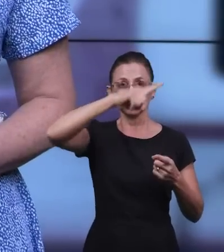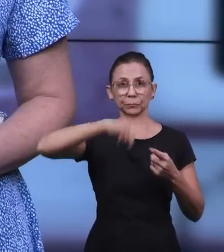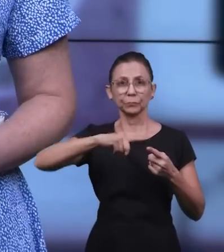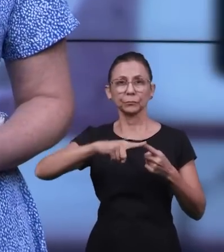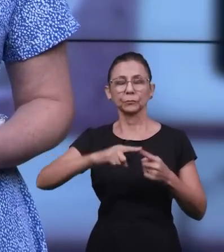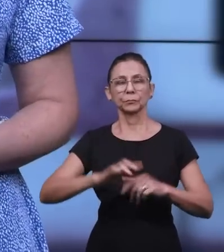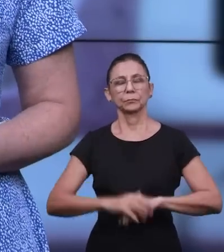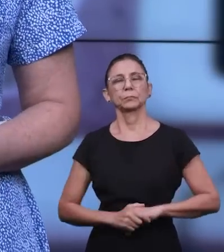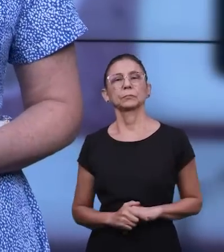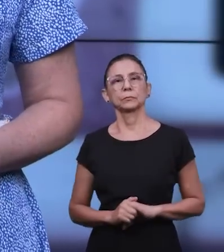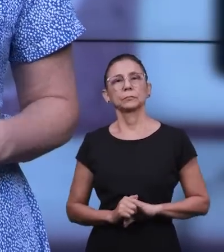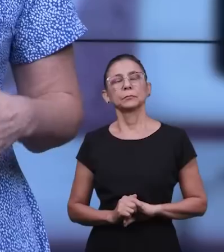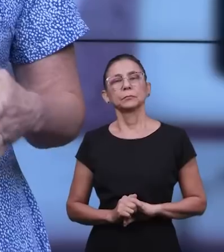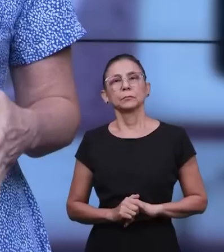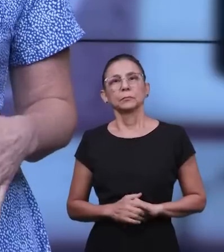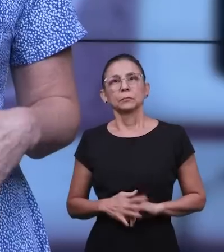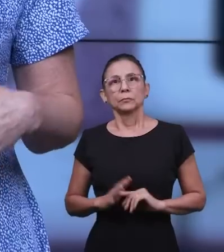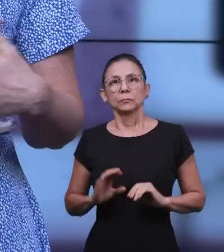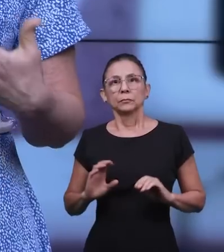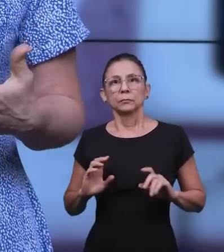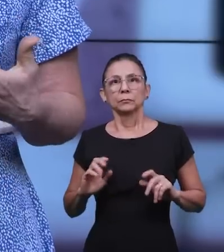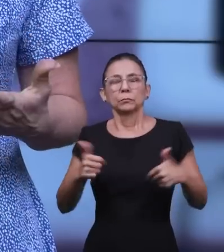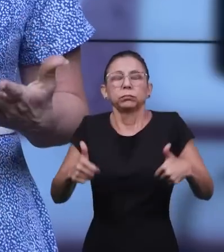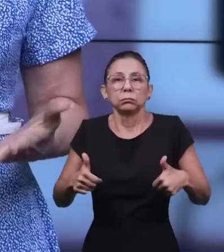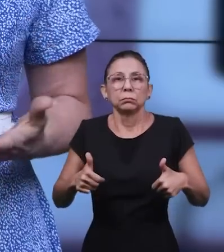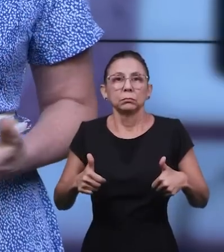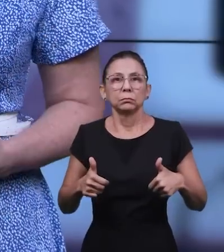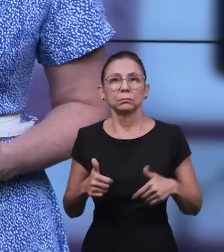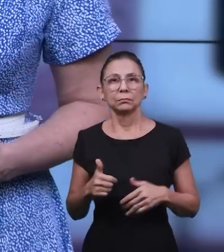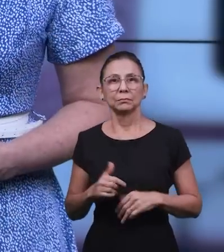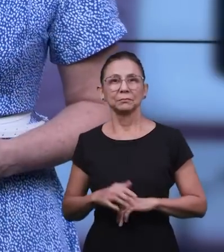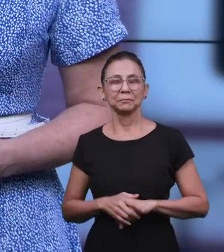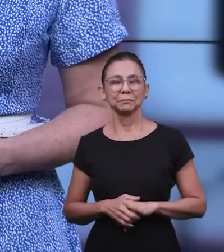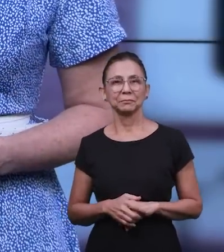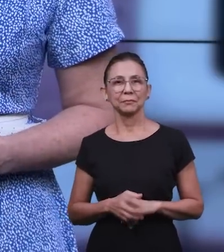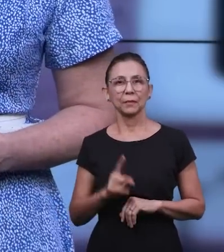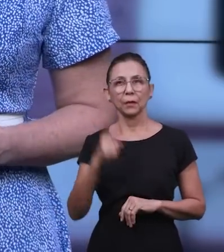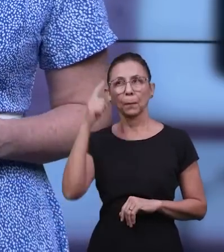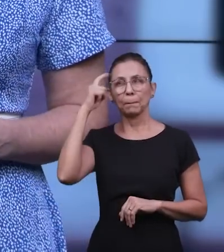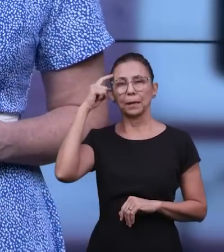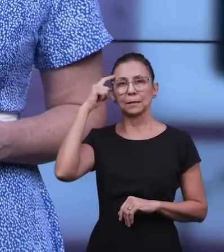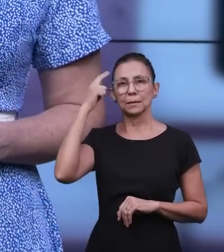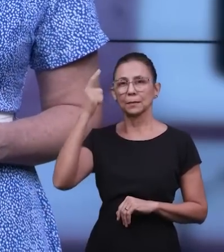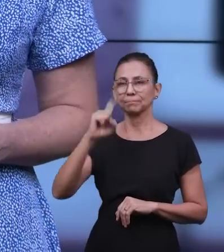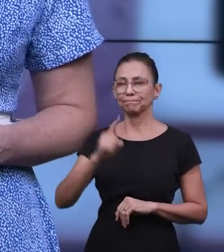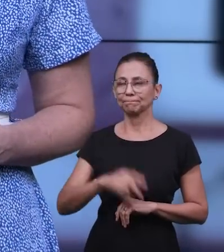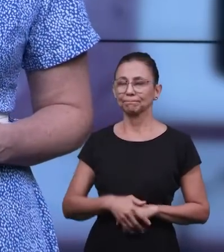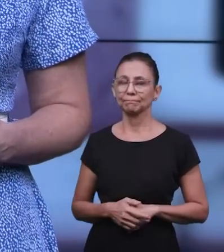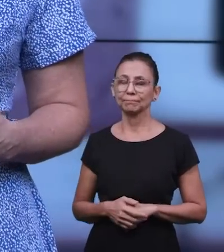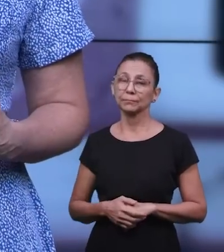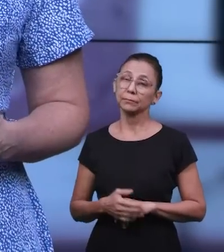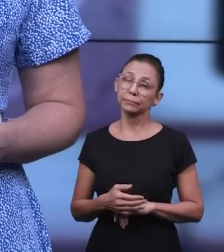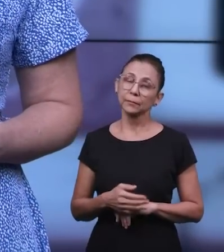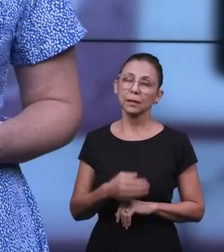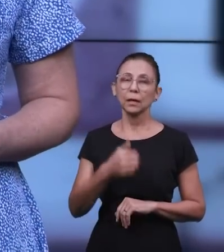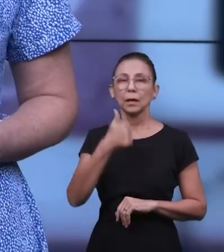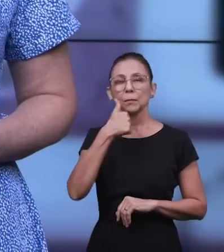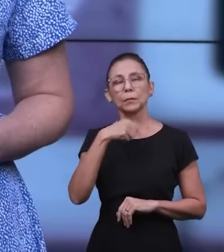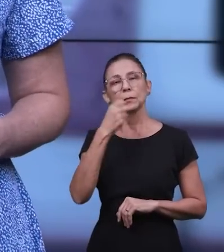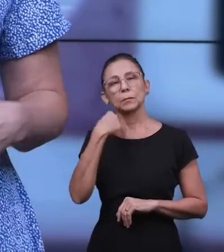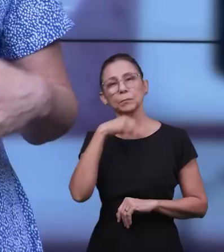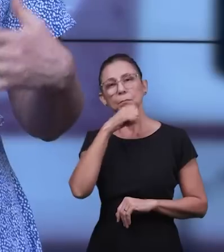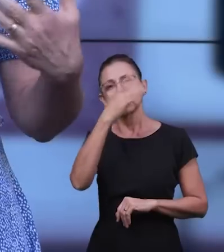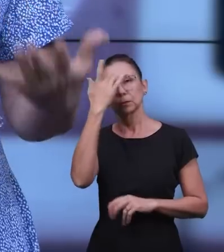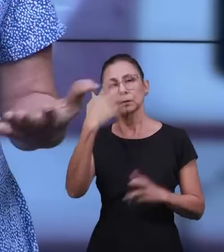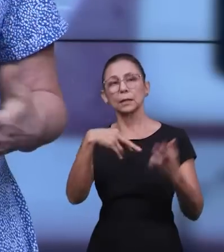mais impulsivos, agem impulsivamente. Por isso que mesmo que os pais ou